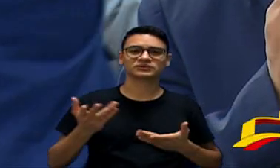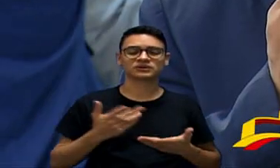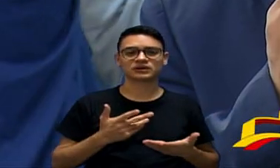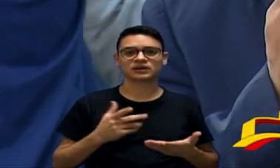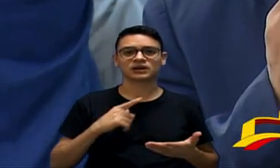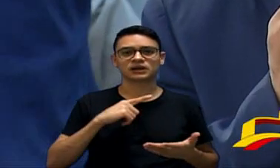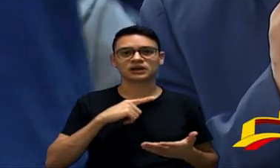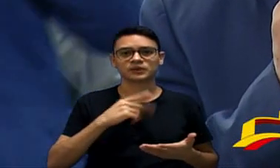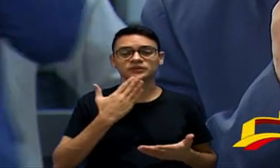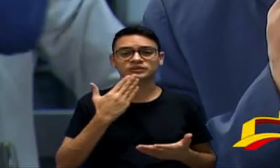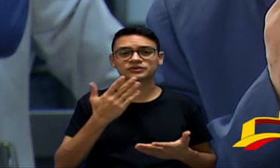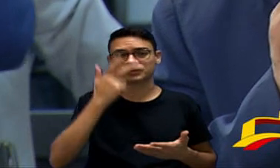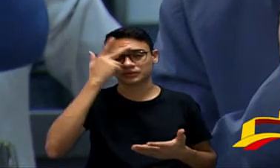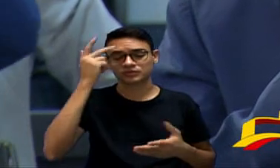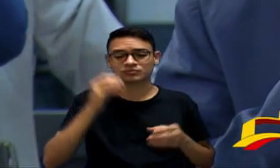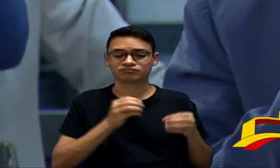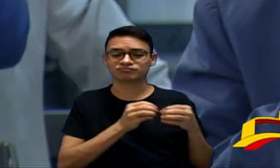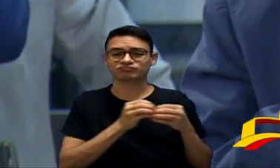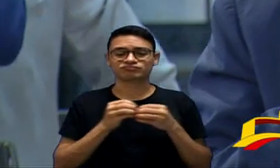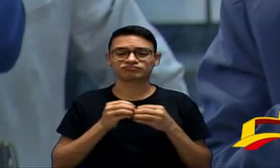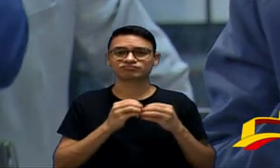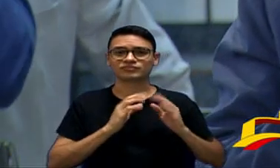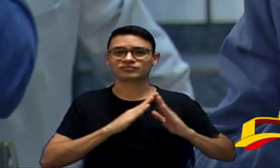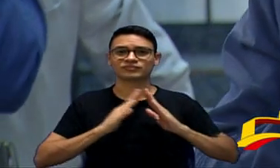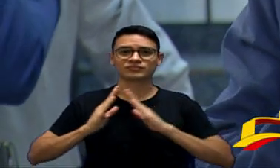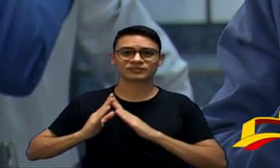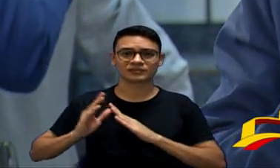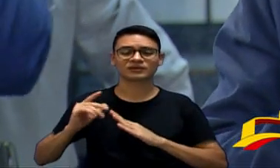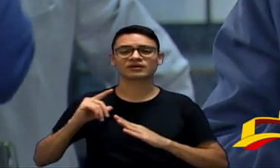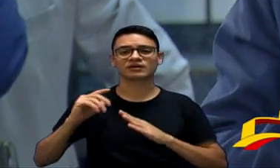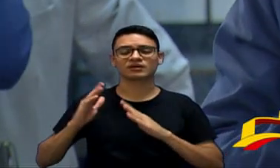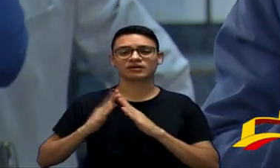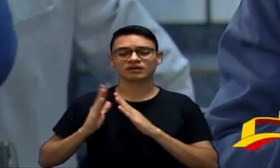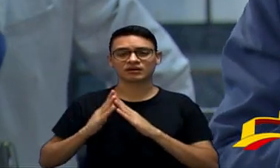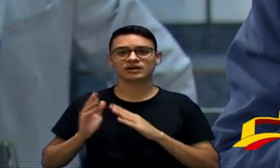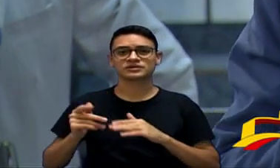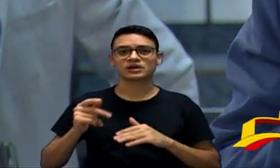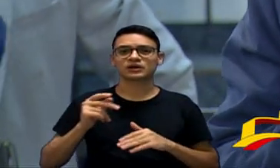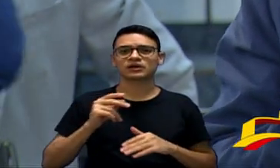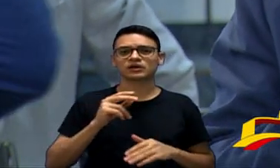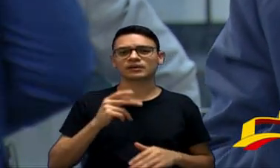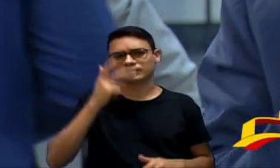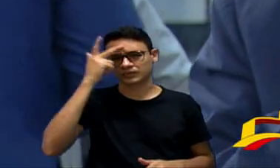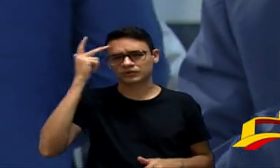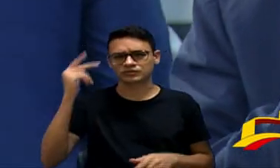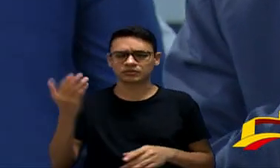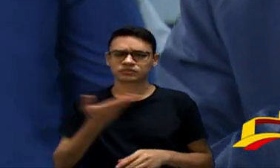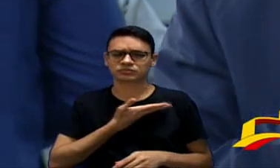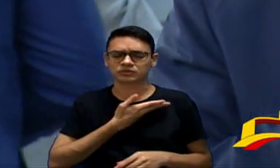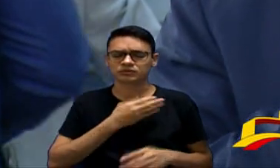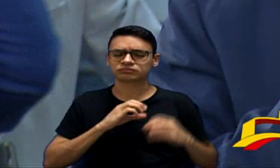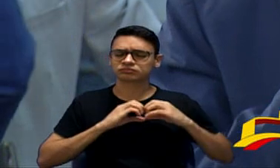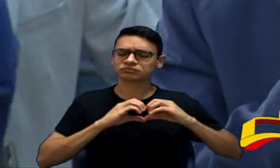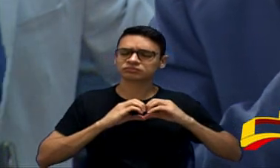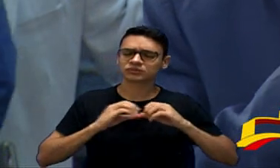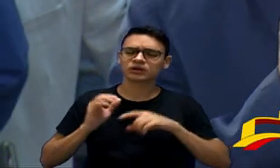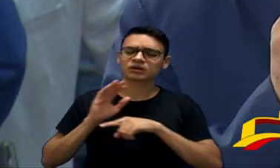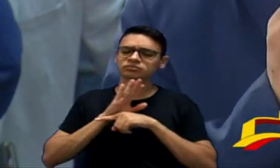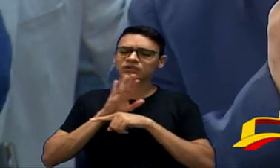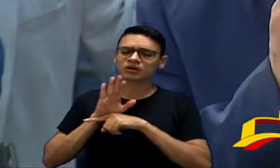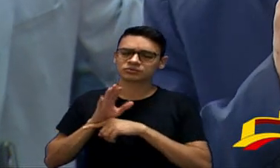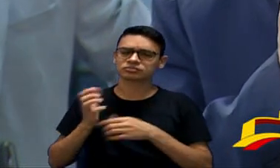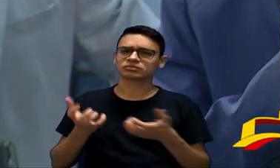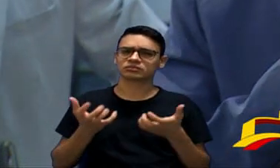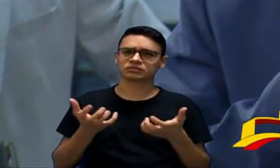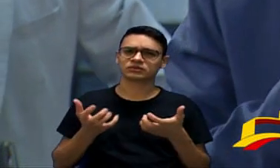a ajuda do vizinho para levar ele de carro. Qual que é o problema? O vizinho leva, a gente sabe que o ser humano tem um coração grande, quer ajudar o próximo, né? Todo